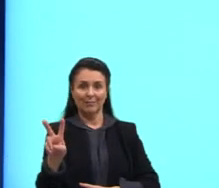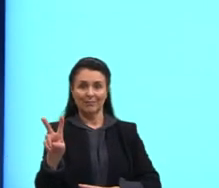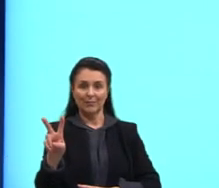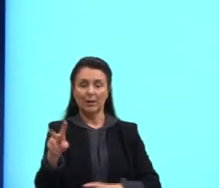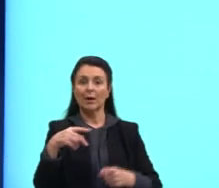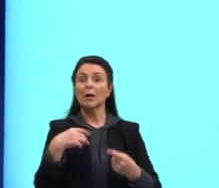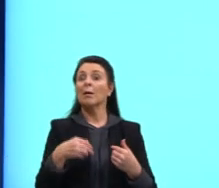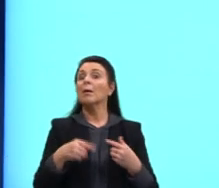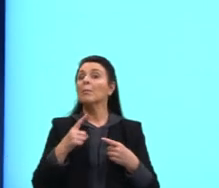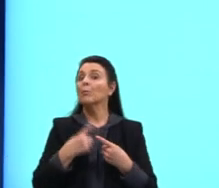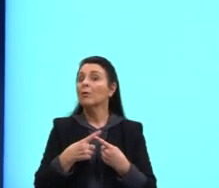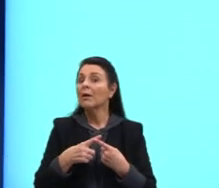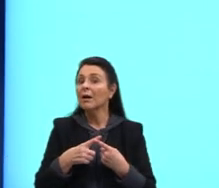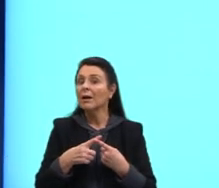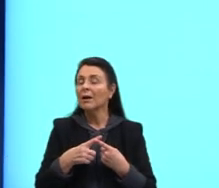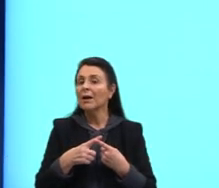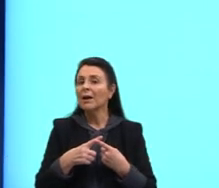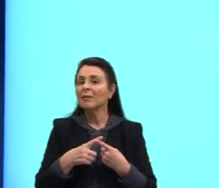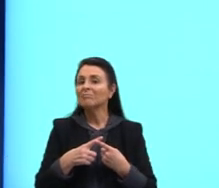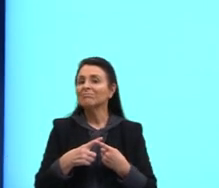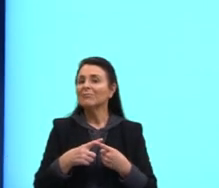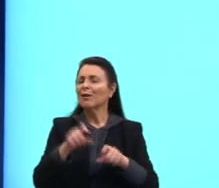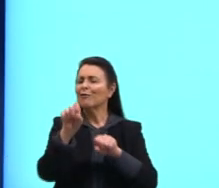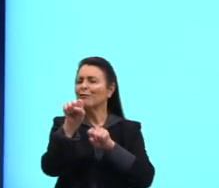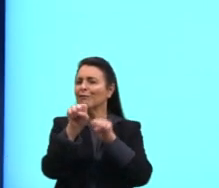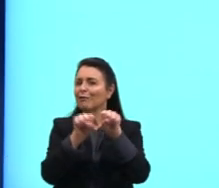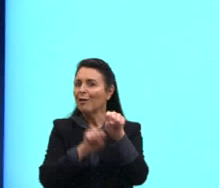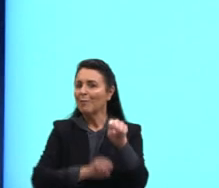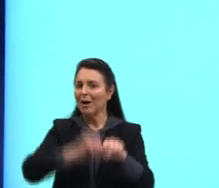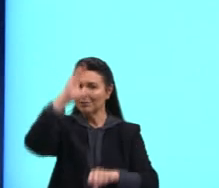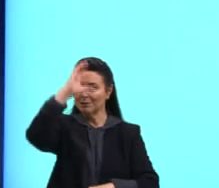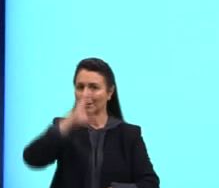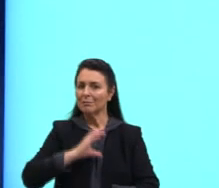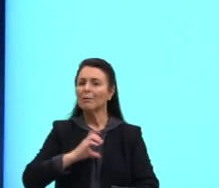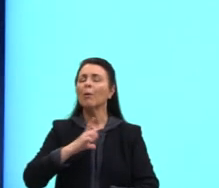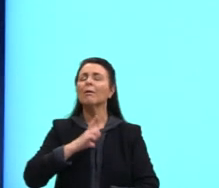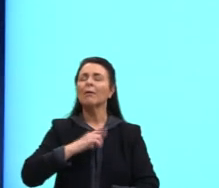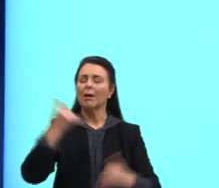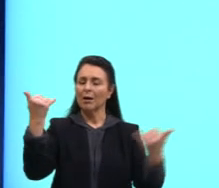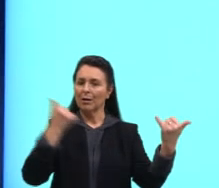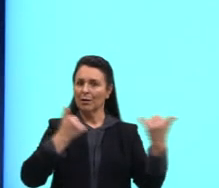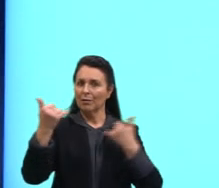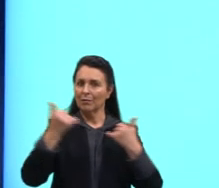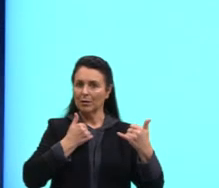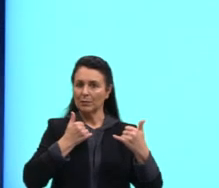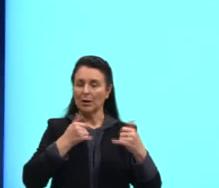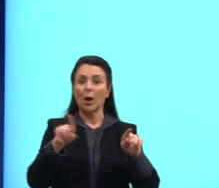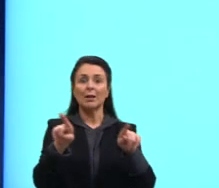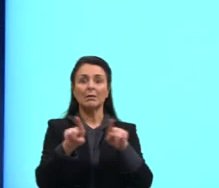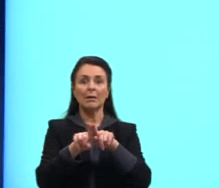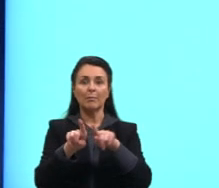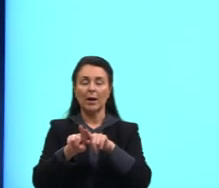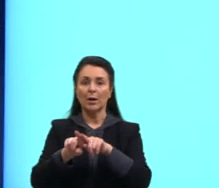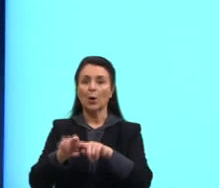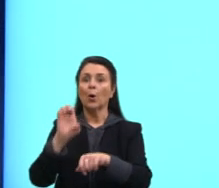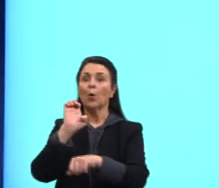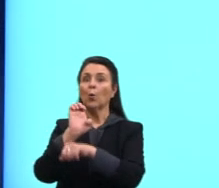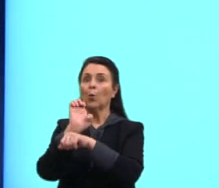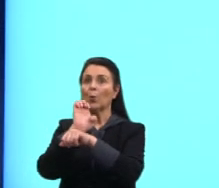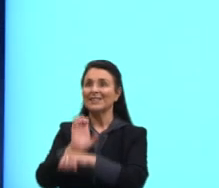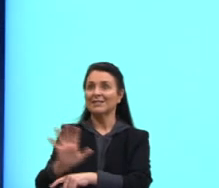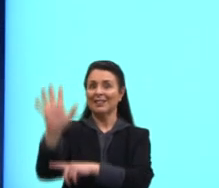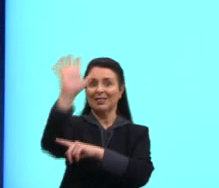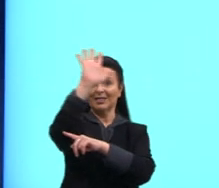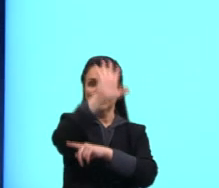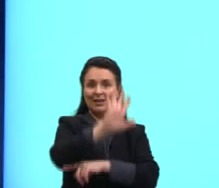de formar cidadãos informados paralelamente o estado principal promotor